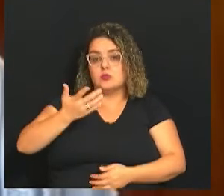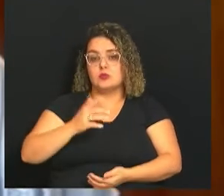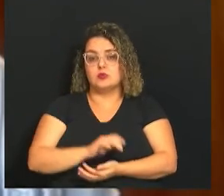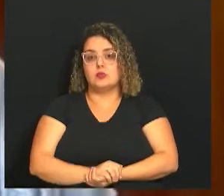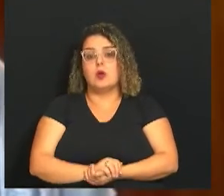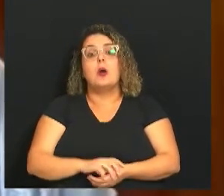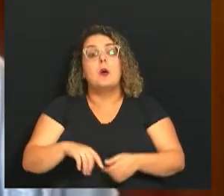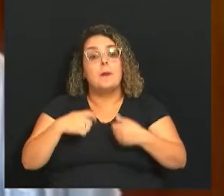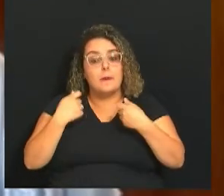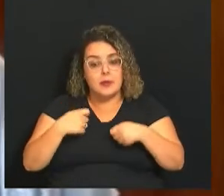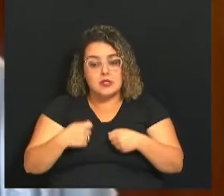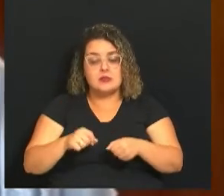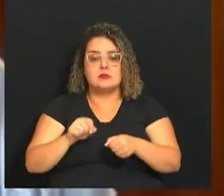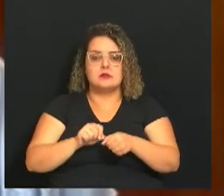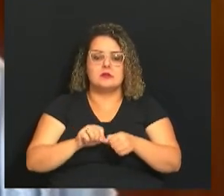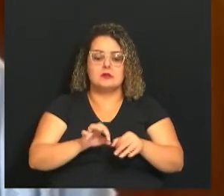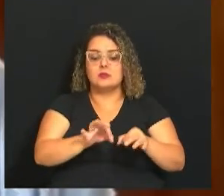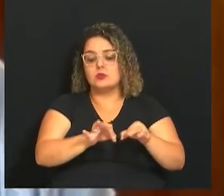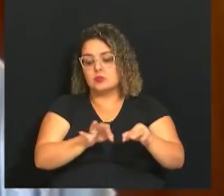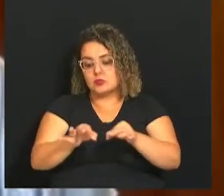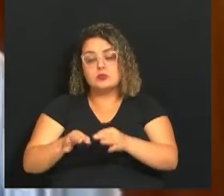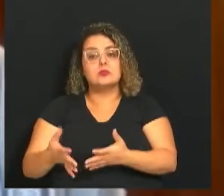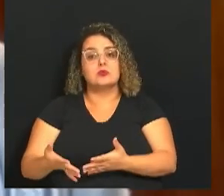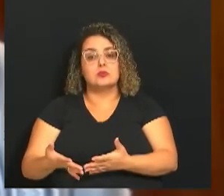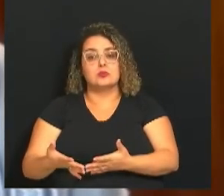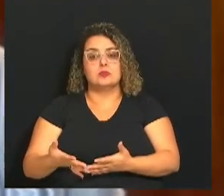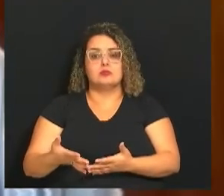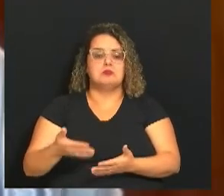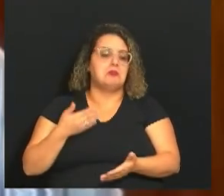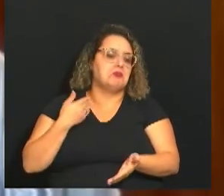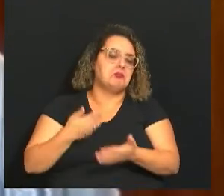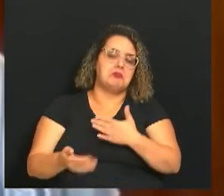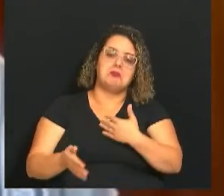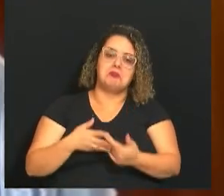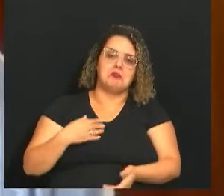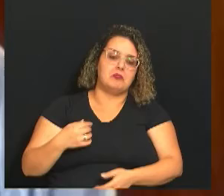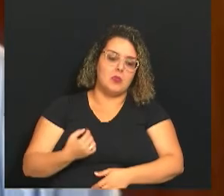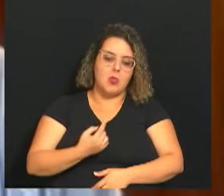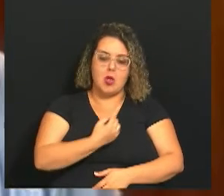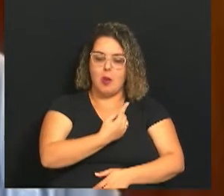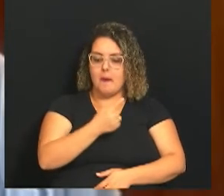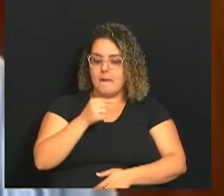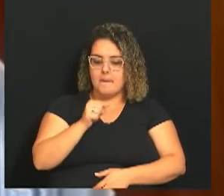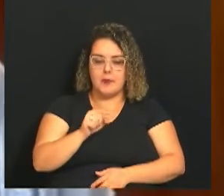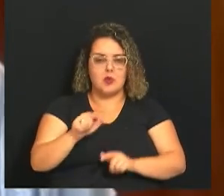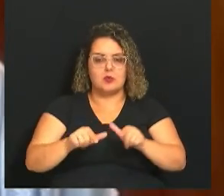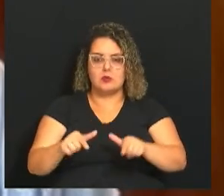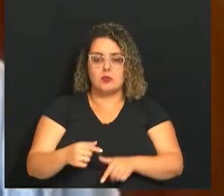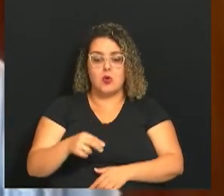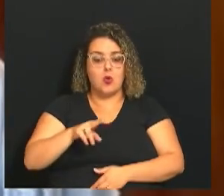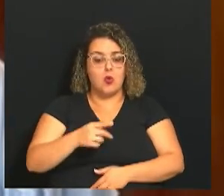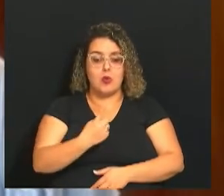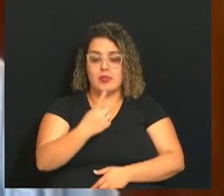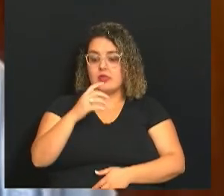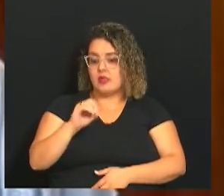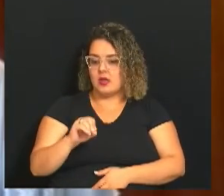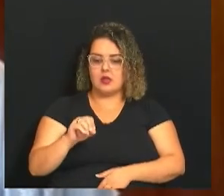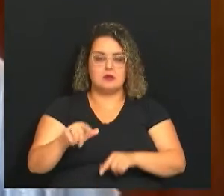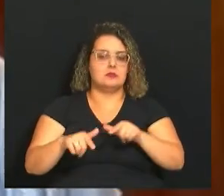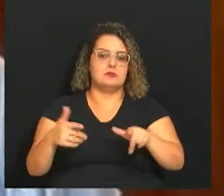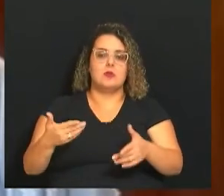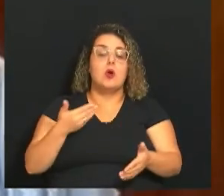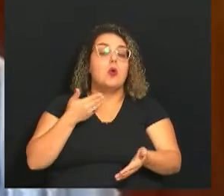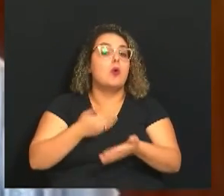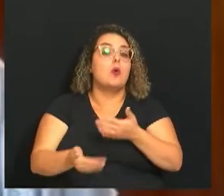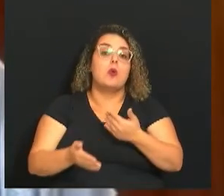uma programação, e não interessa aí se você tem 1.000 funcionários ou se você tem 10 funcionários. Qualquer um está